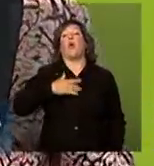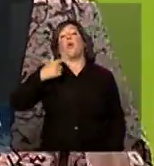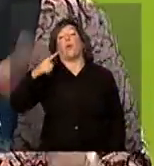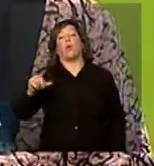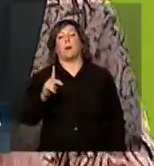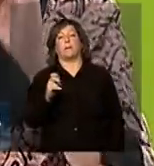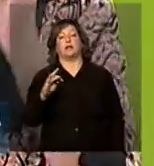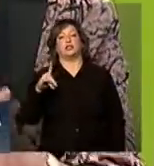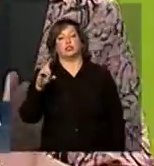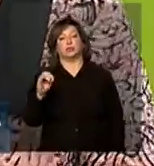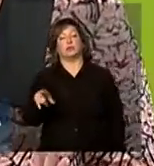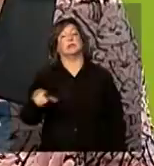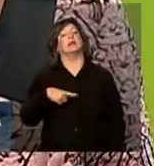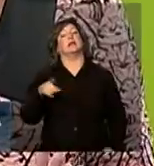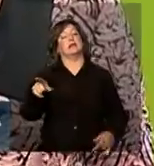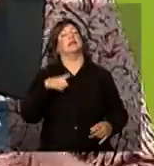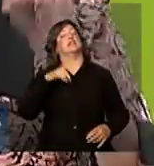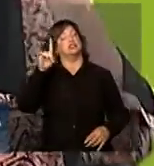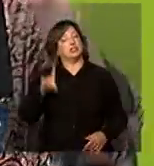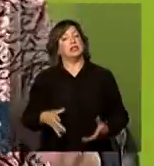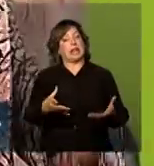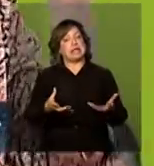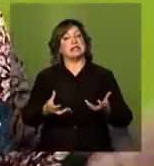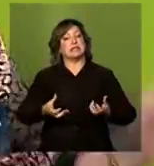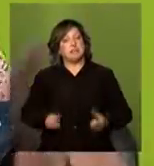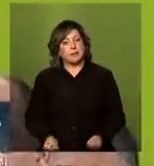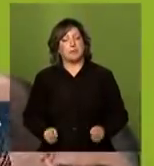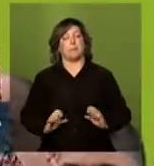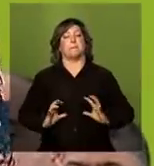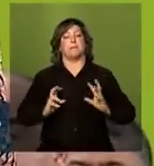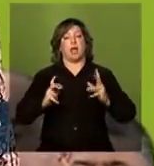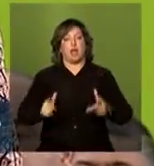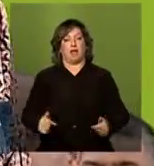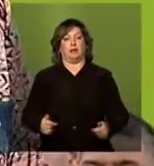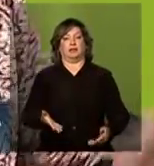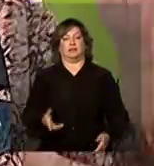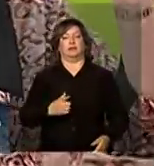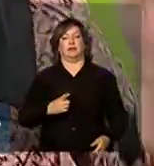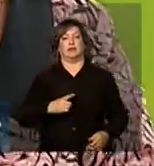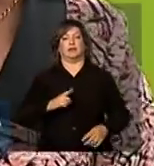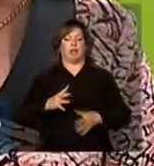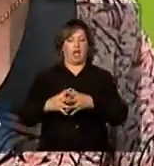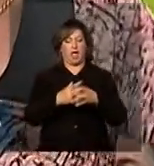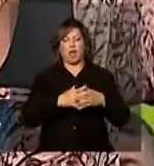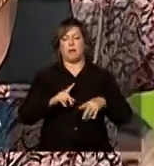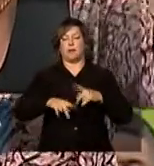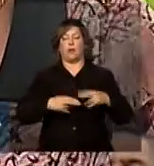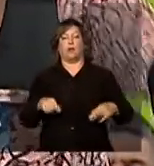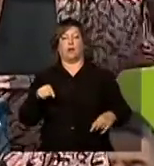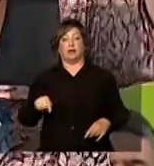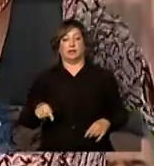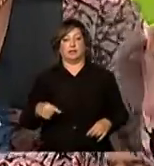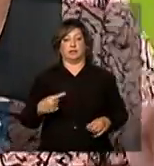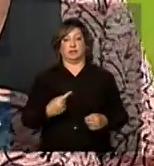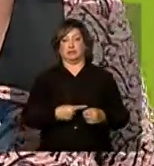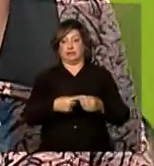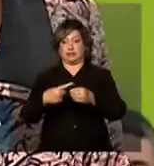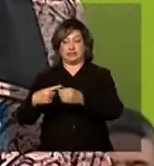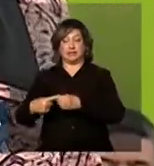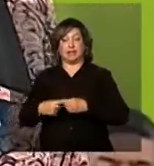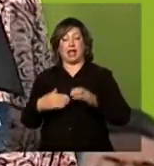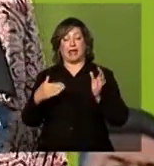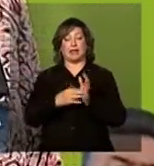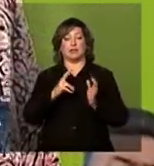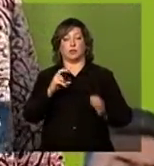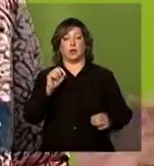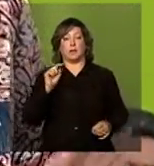receber a máquina por isso que o critério é esse cidade até município até